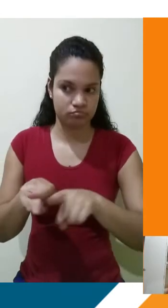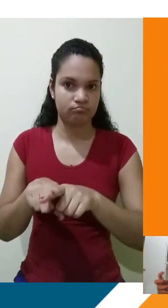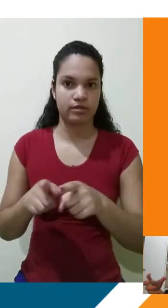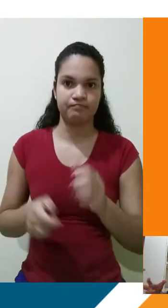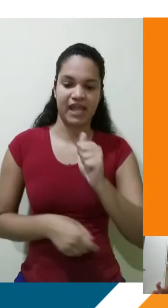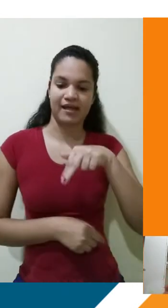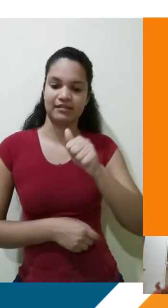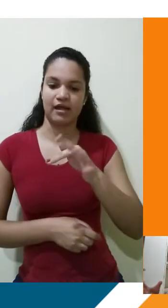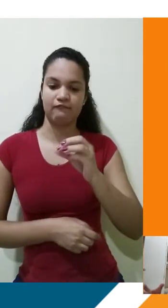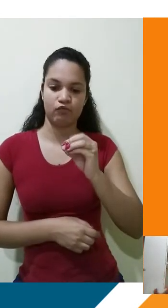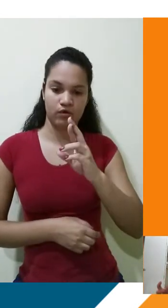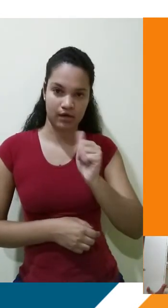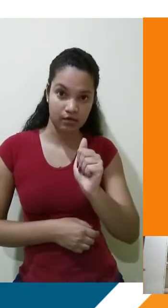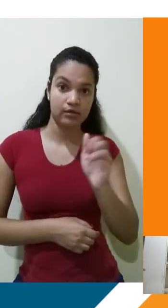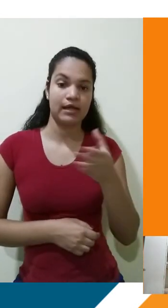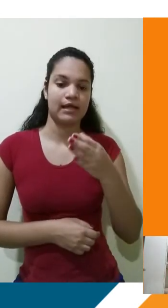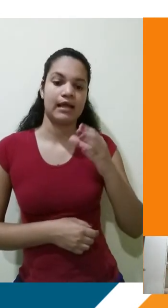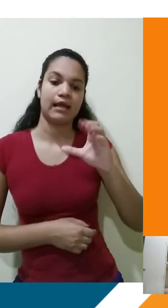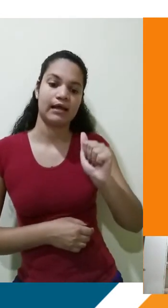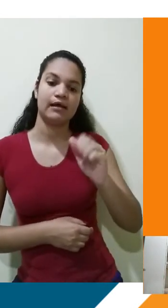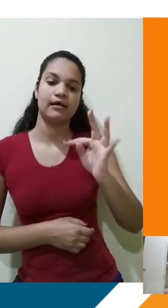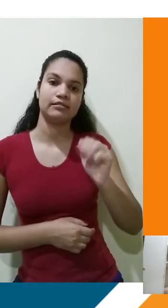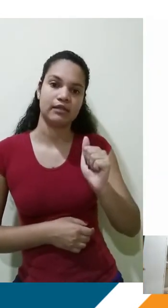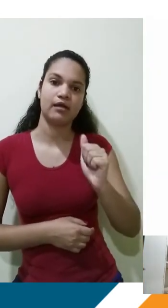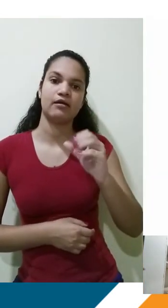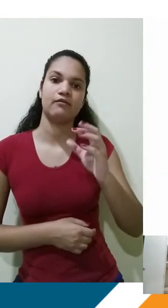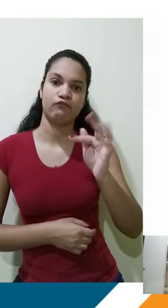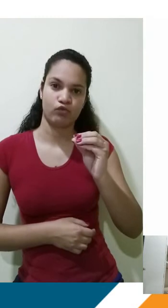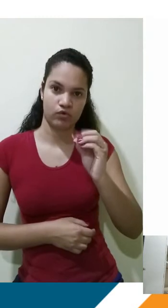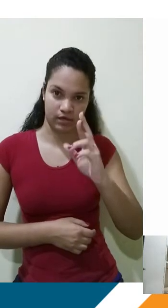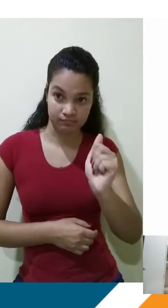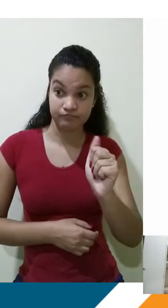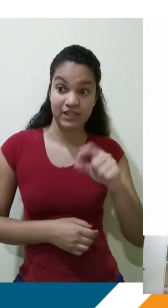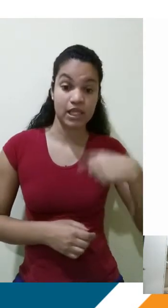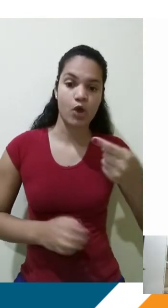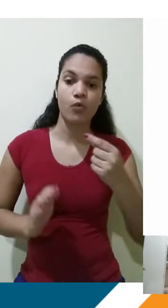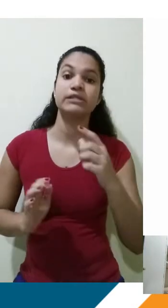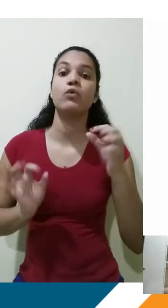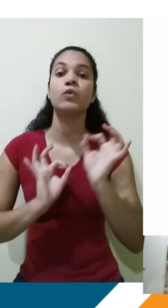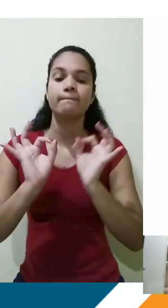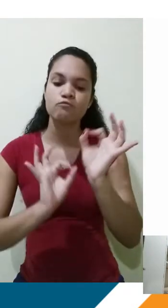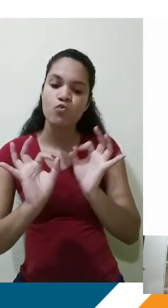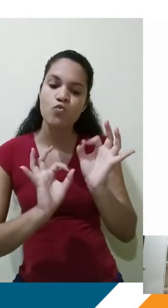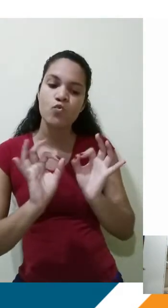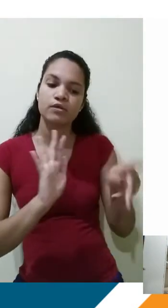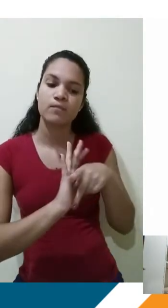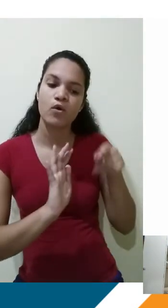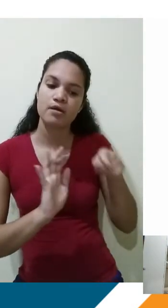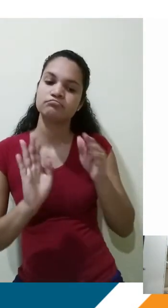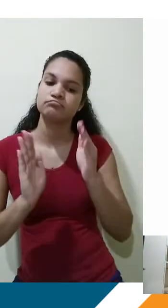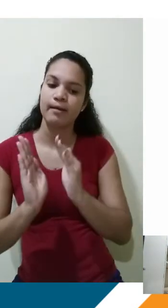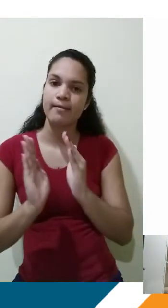seja, há uma ordem possível para a construção da minha argumentação. Então vamos passar por que nos interessa mais, que são os principais erros que a gente pode